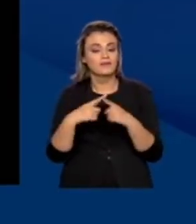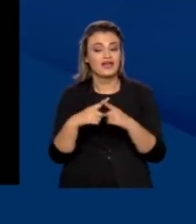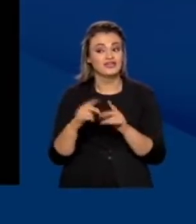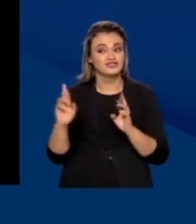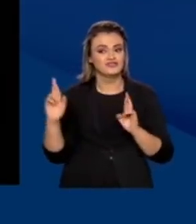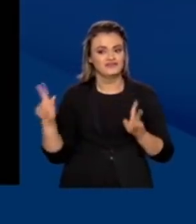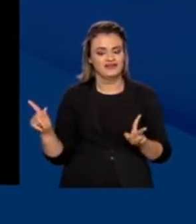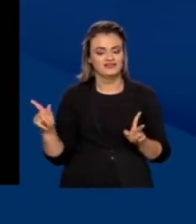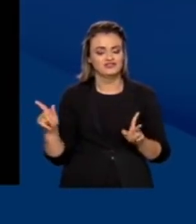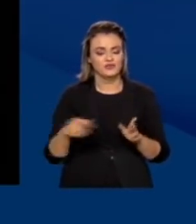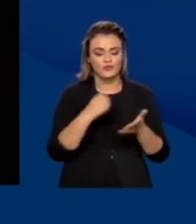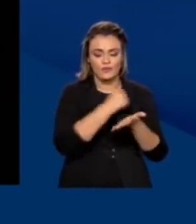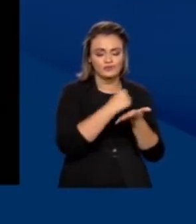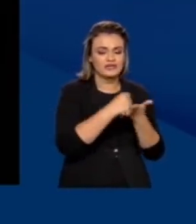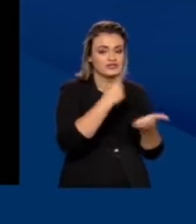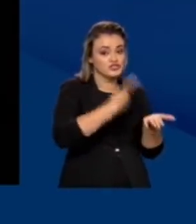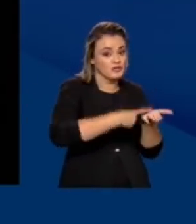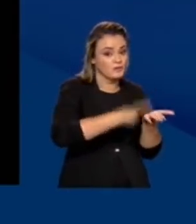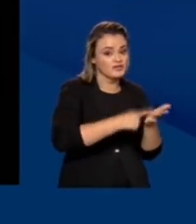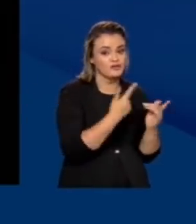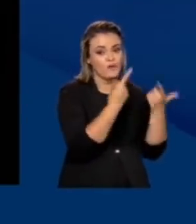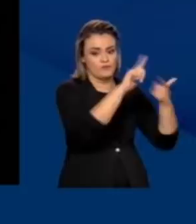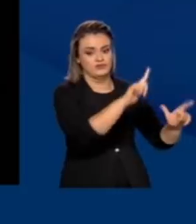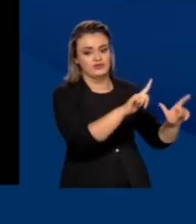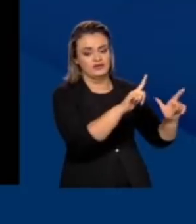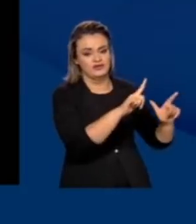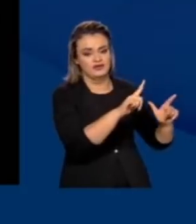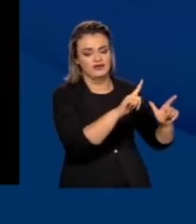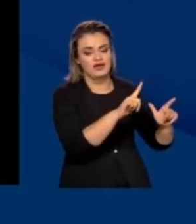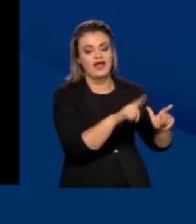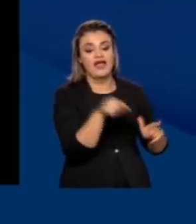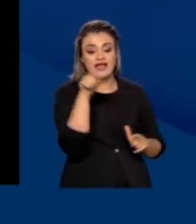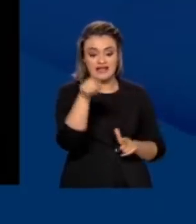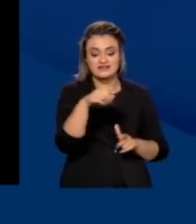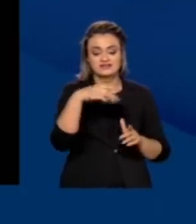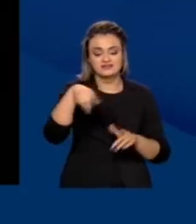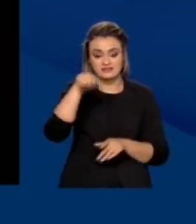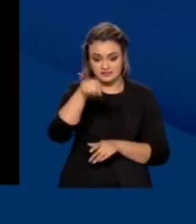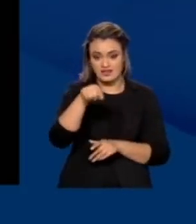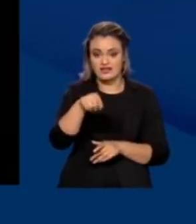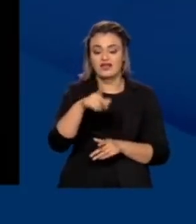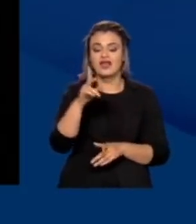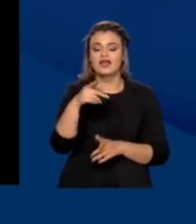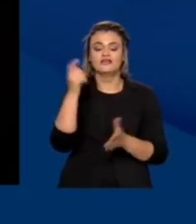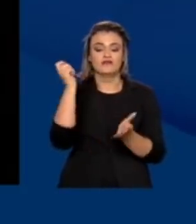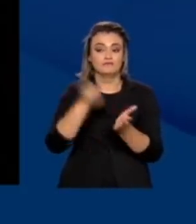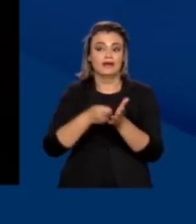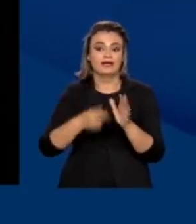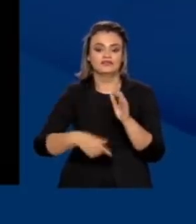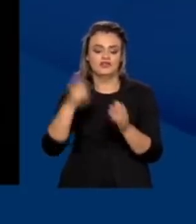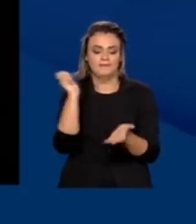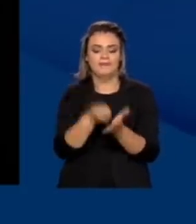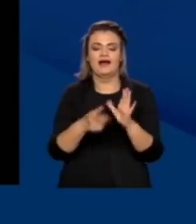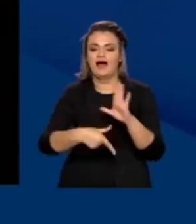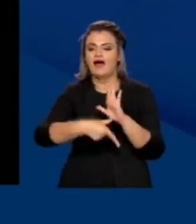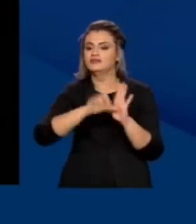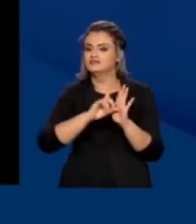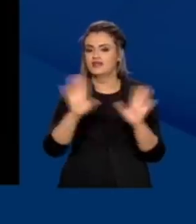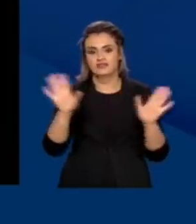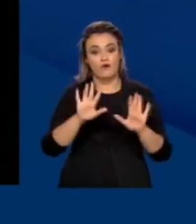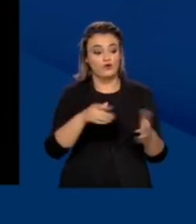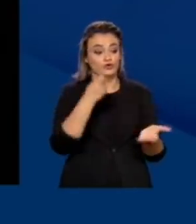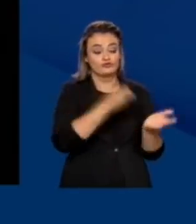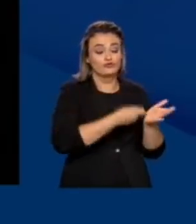do previsto no contrato com o governo brasileiro, ele previa o pagamento antecipado. O nosso contrato